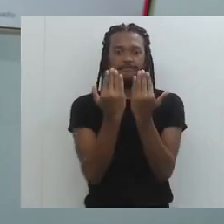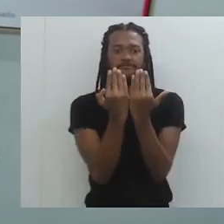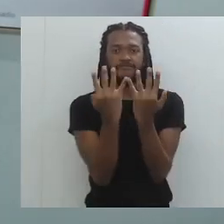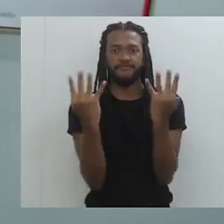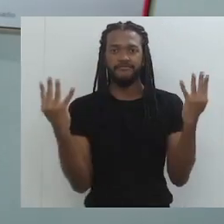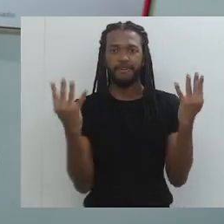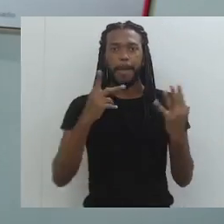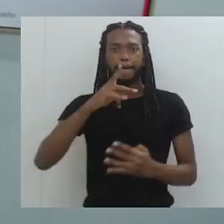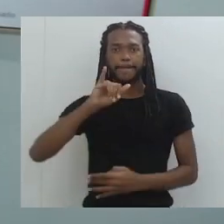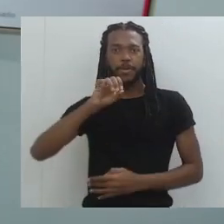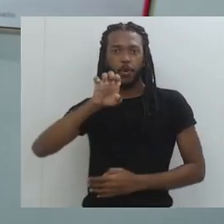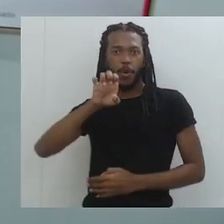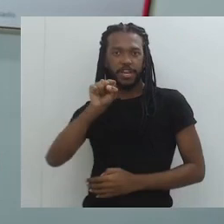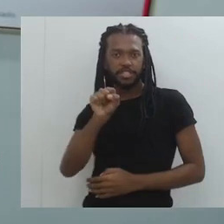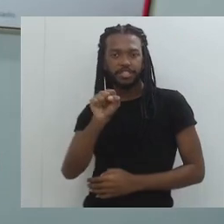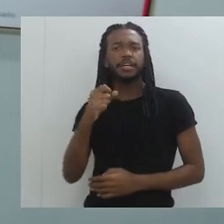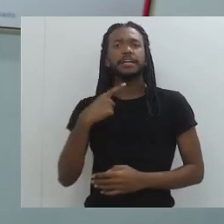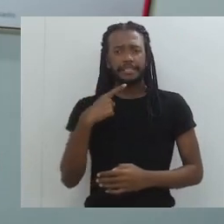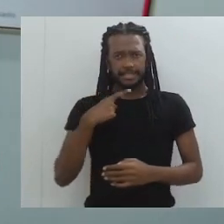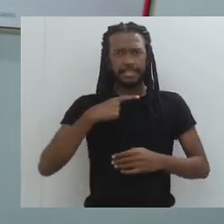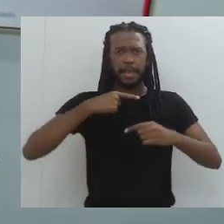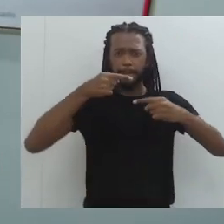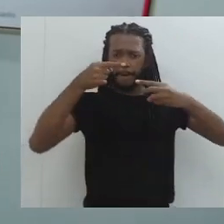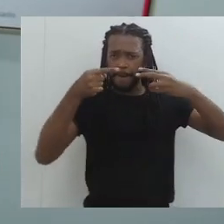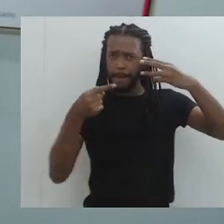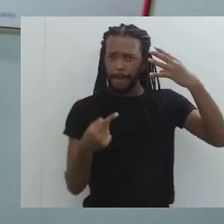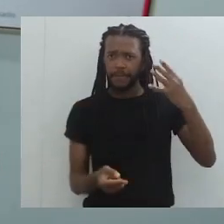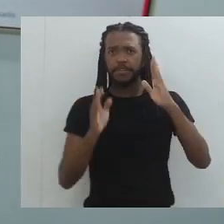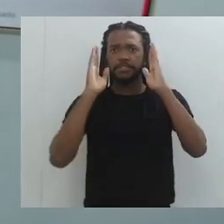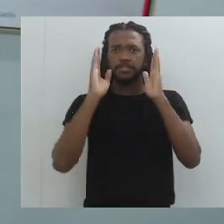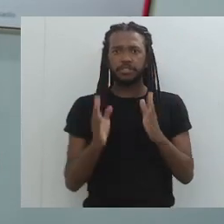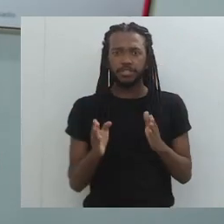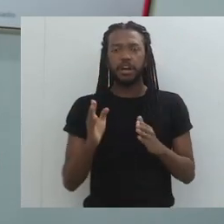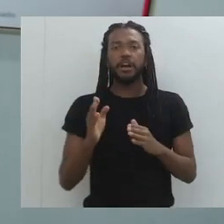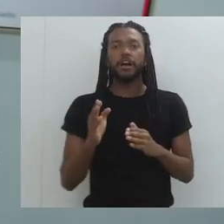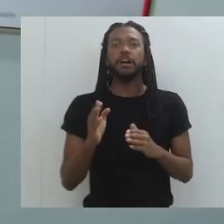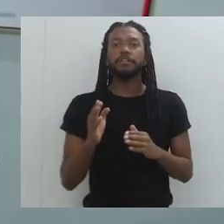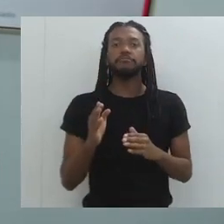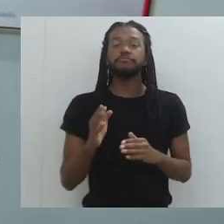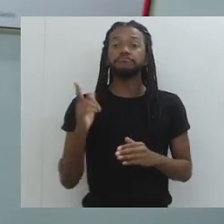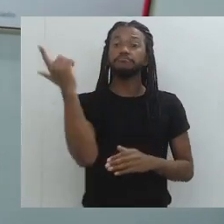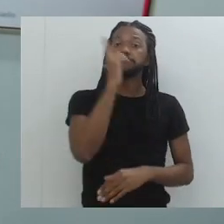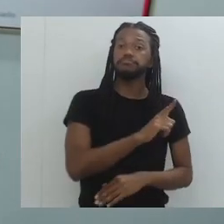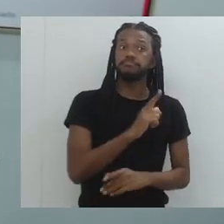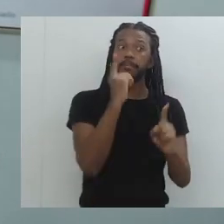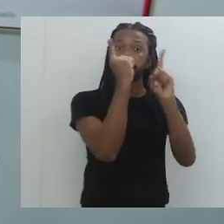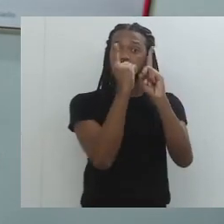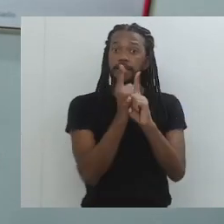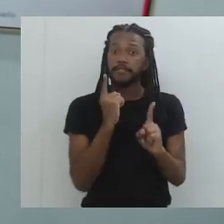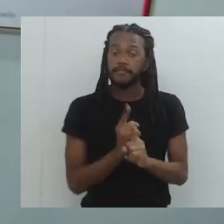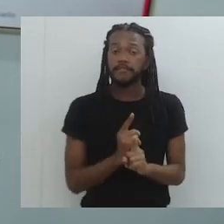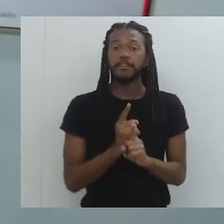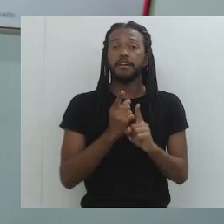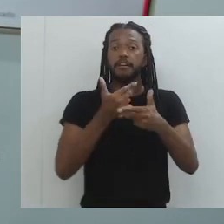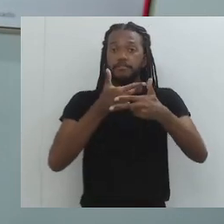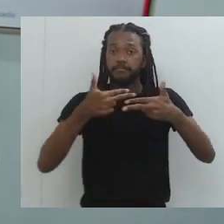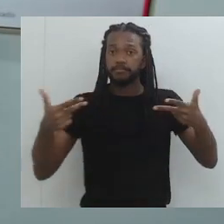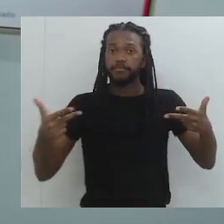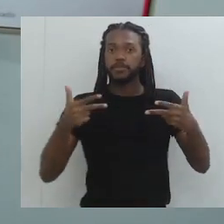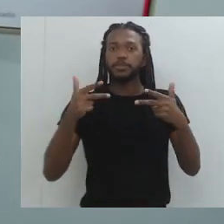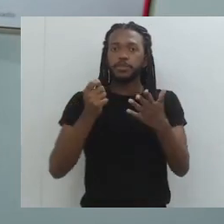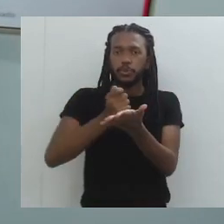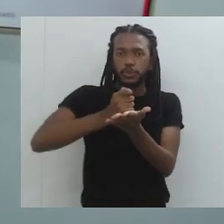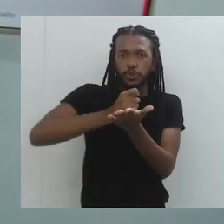peões. Então, é importante a gente conseguir identificar que o jogo